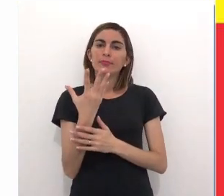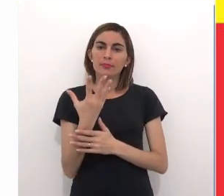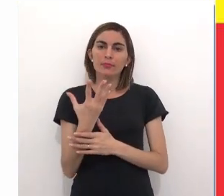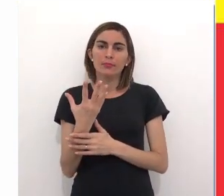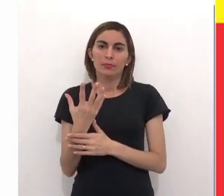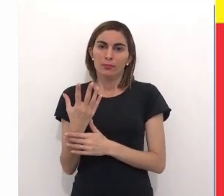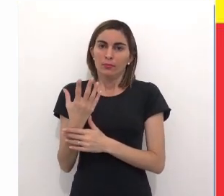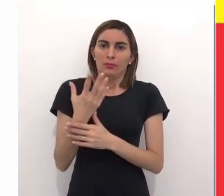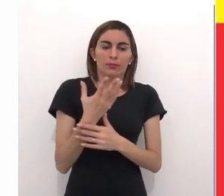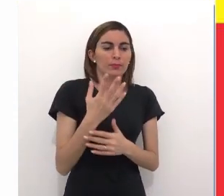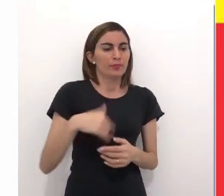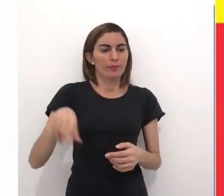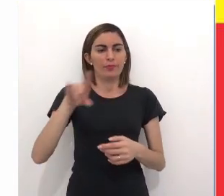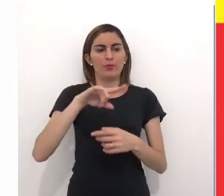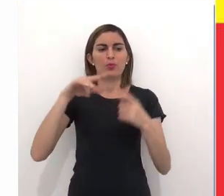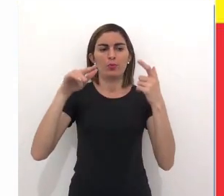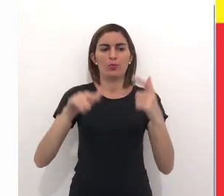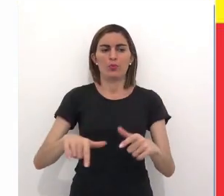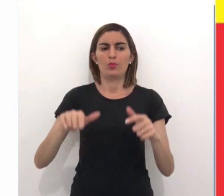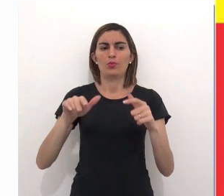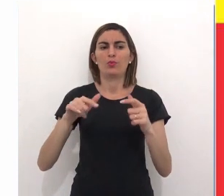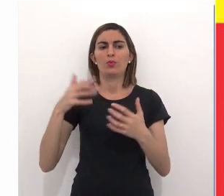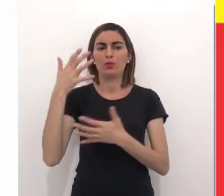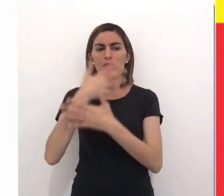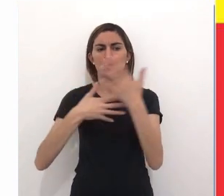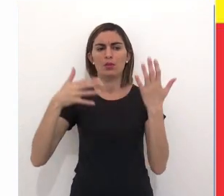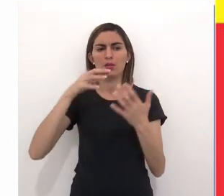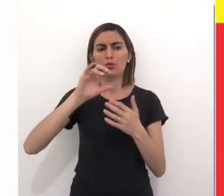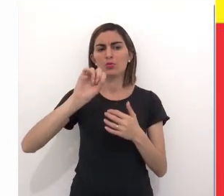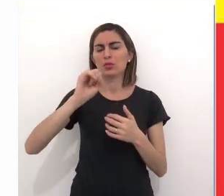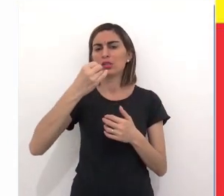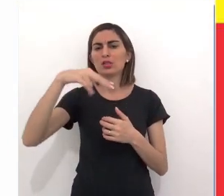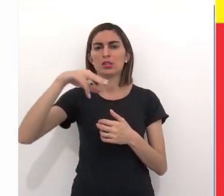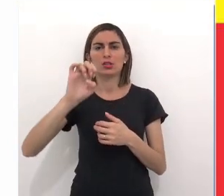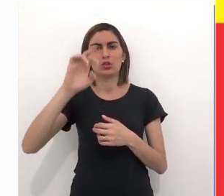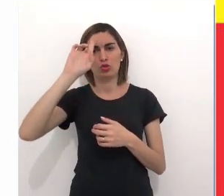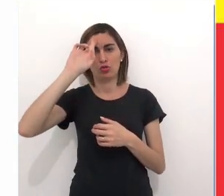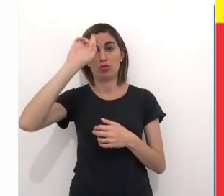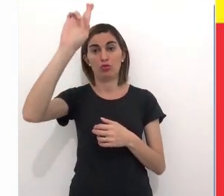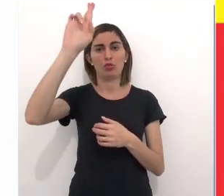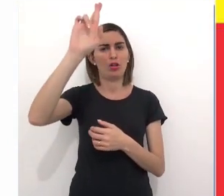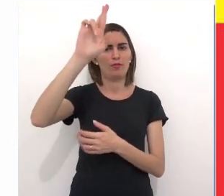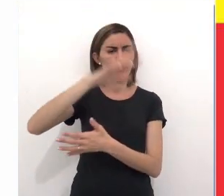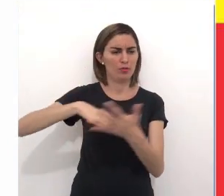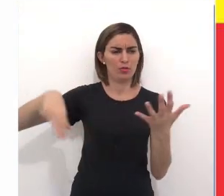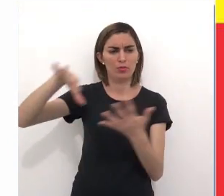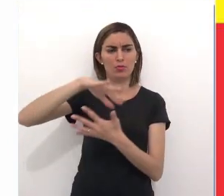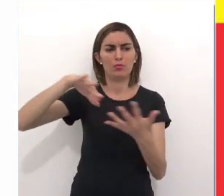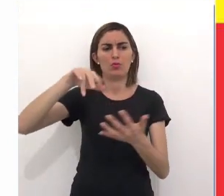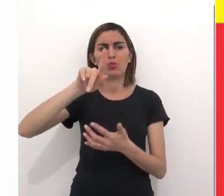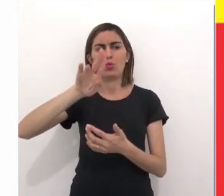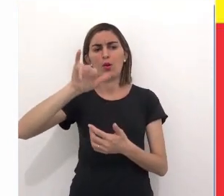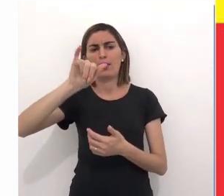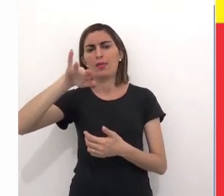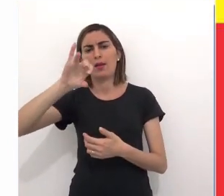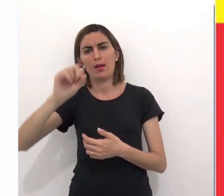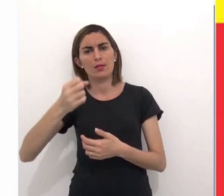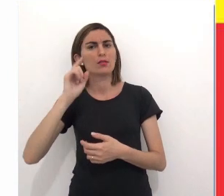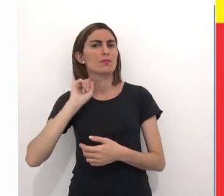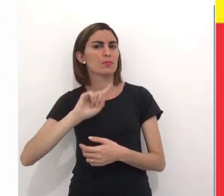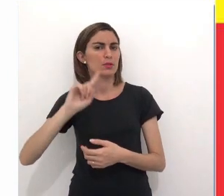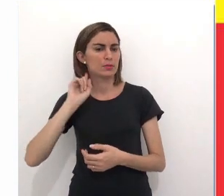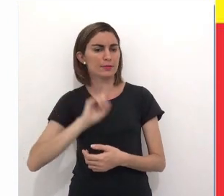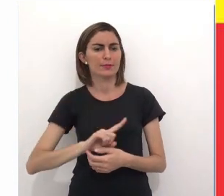Este último levante foi o canto do cisne, do chefe revolucionário